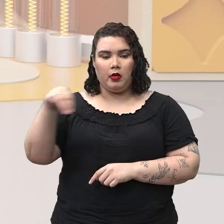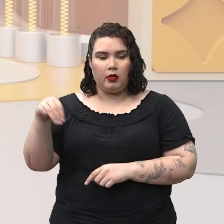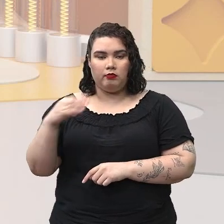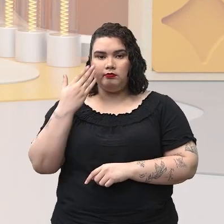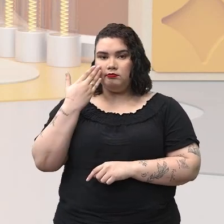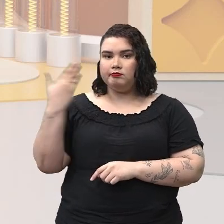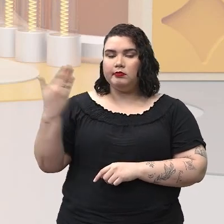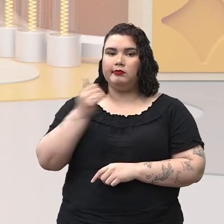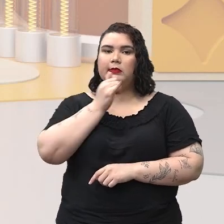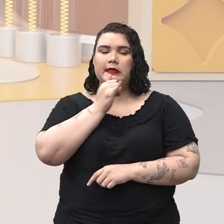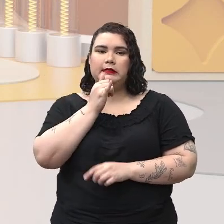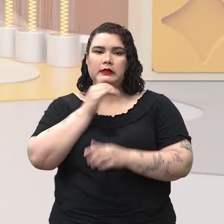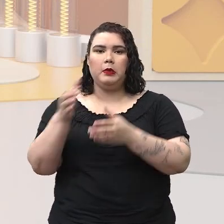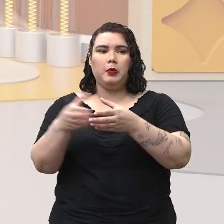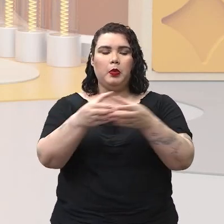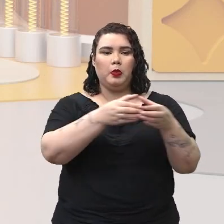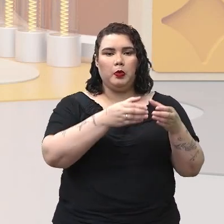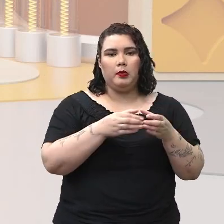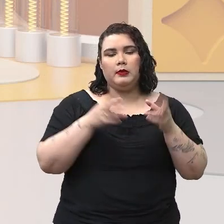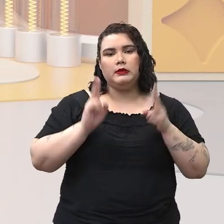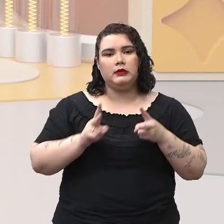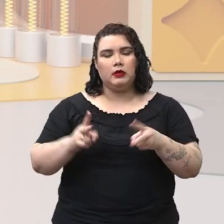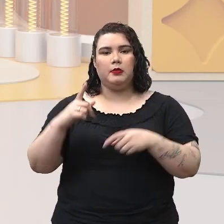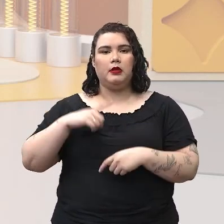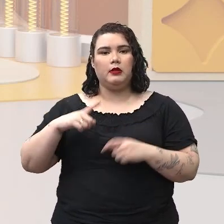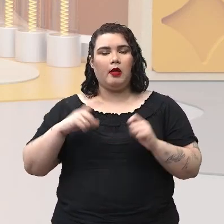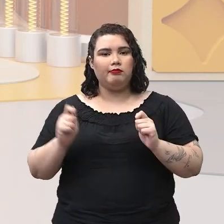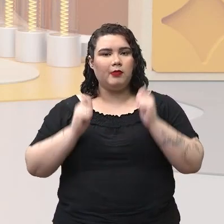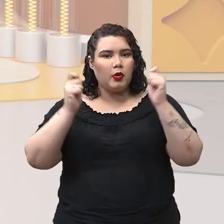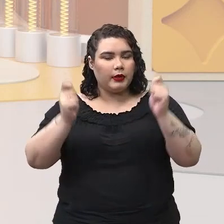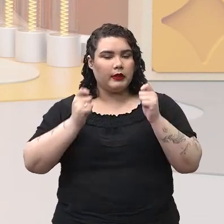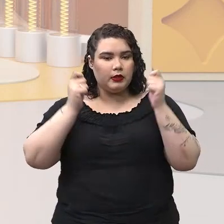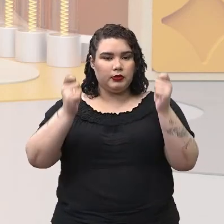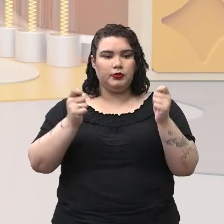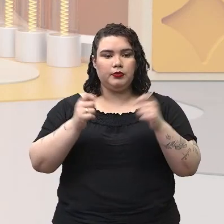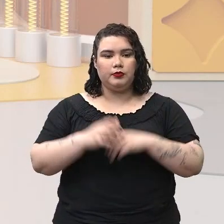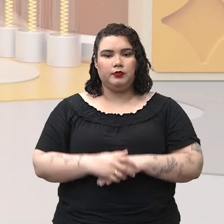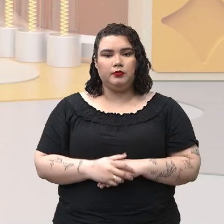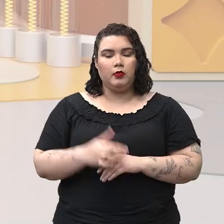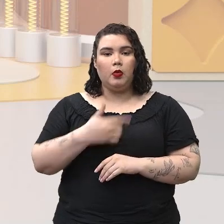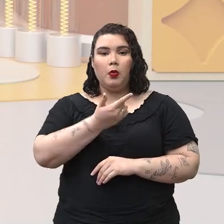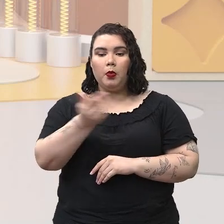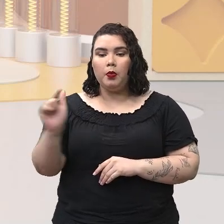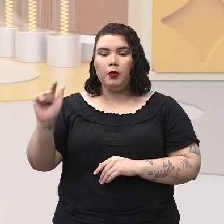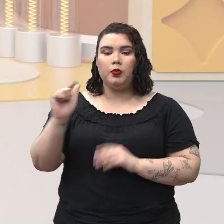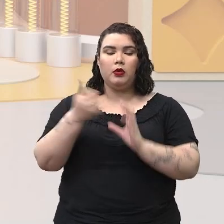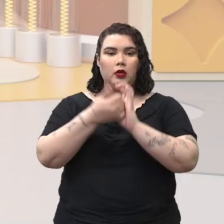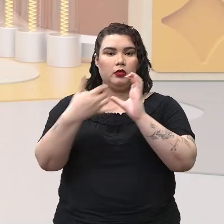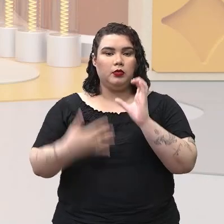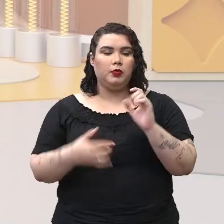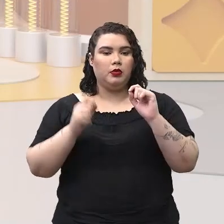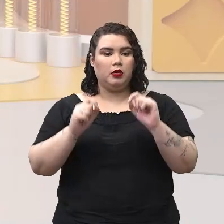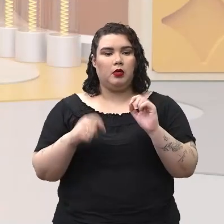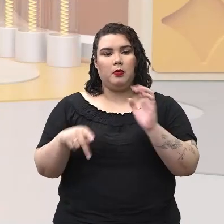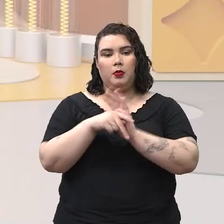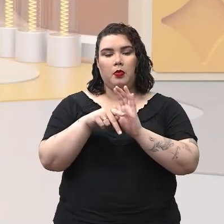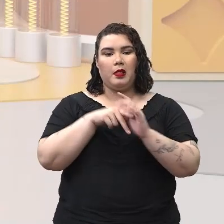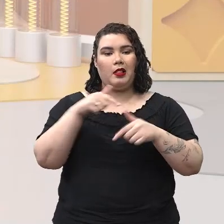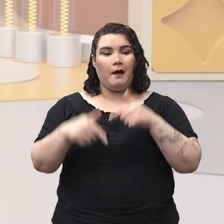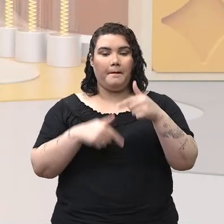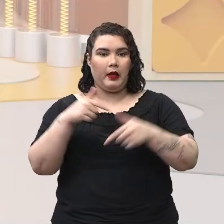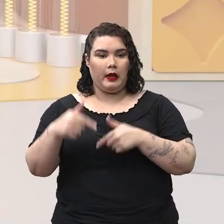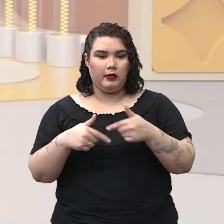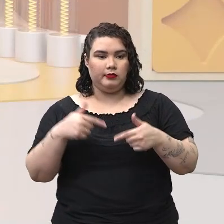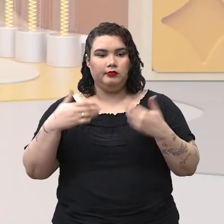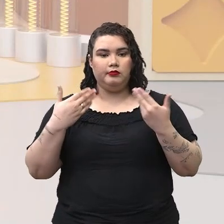exemplos de grupos, né, de coletivos que estão sempre ali atuando, né? Outro elemento ali é o emprego,